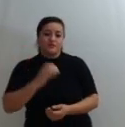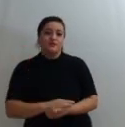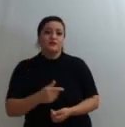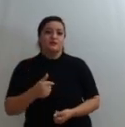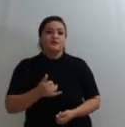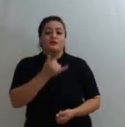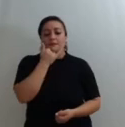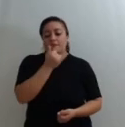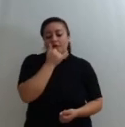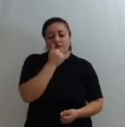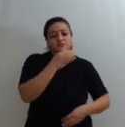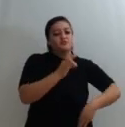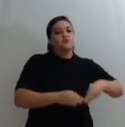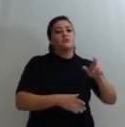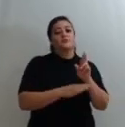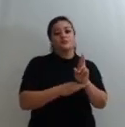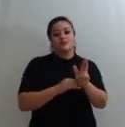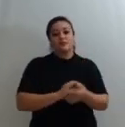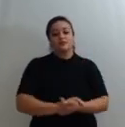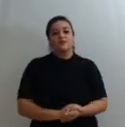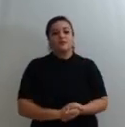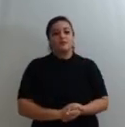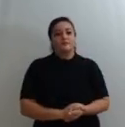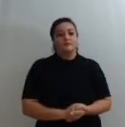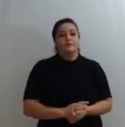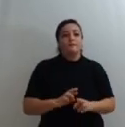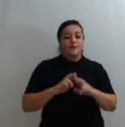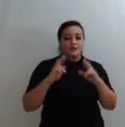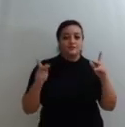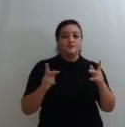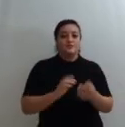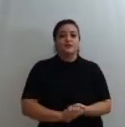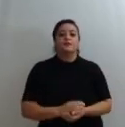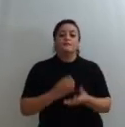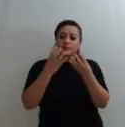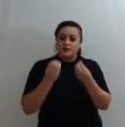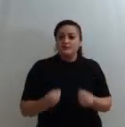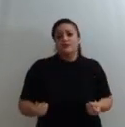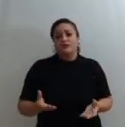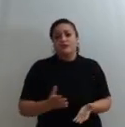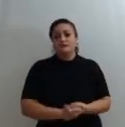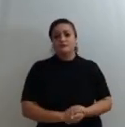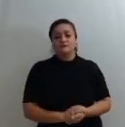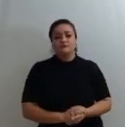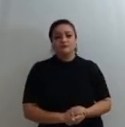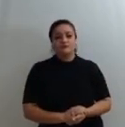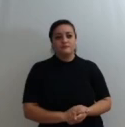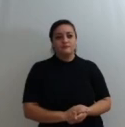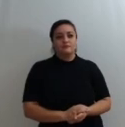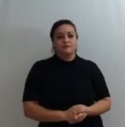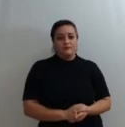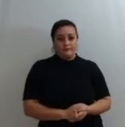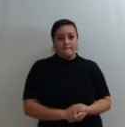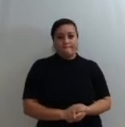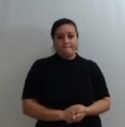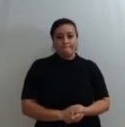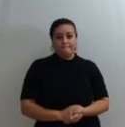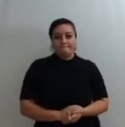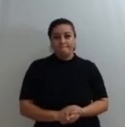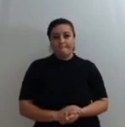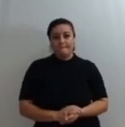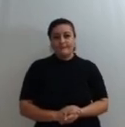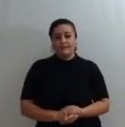eminente relator para divergir, para conceder a ordem. E no caso, imporia aqui algumas